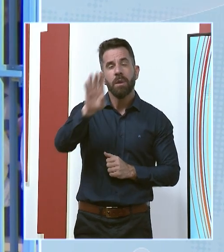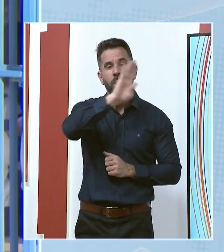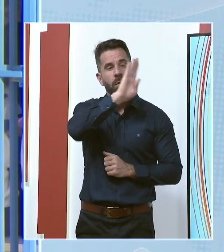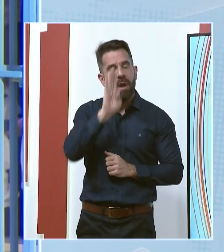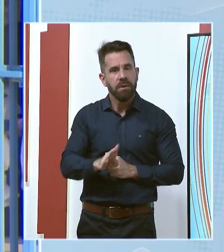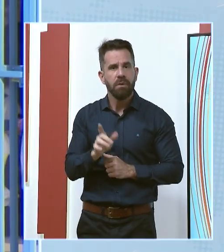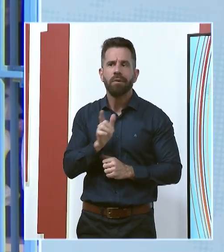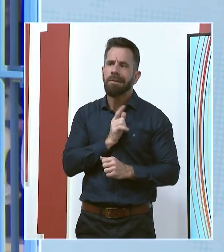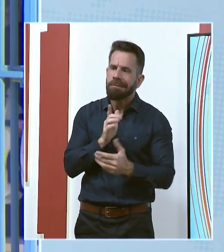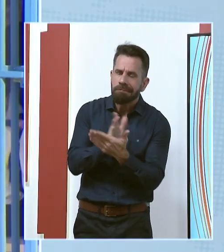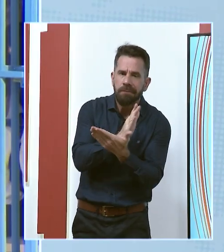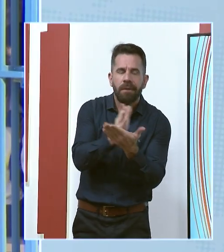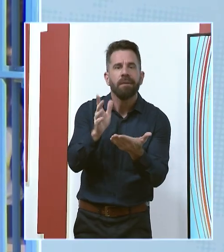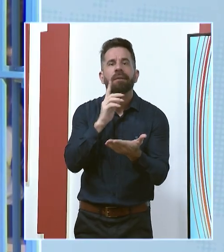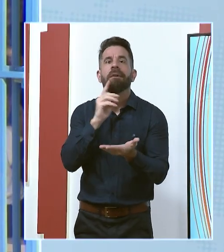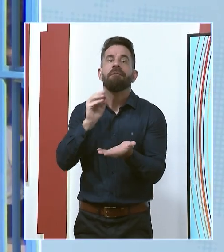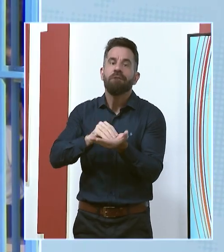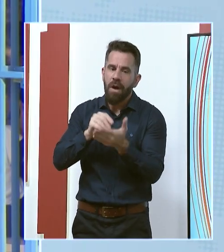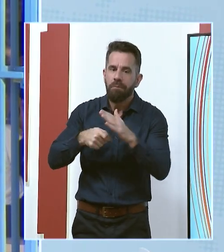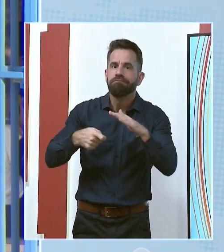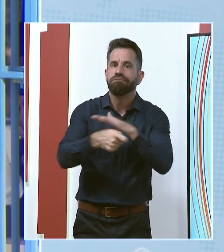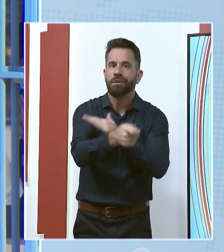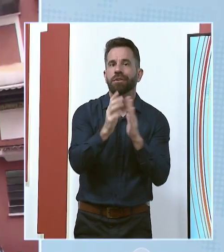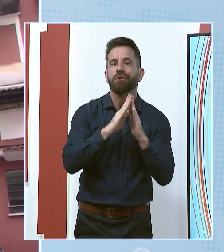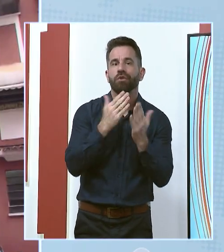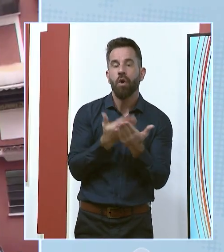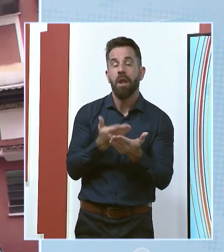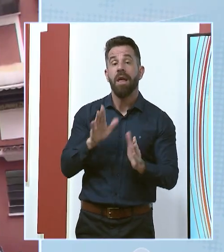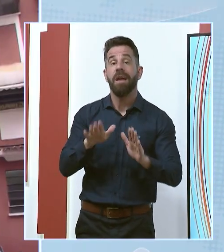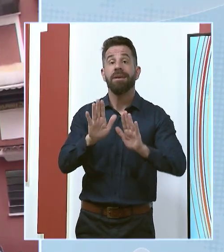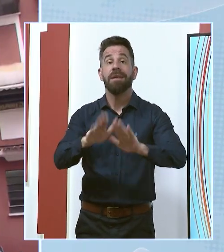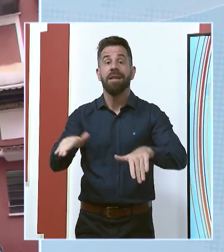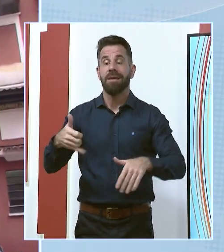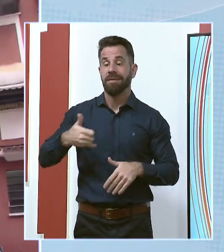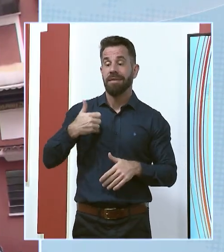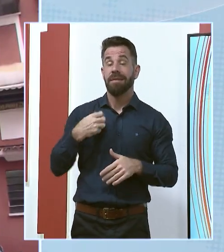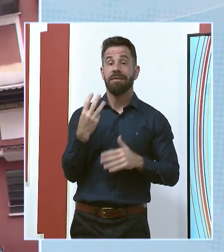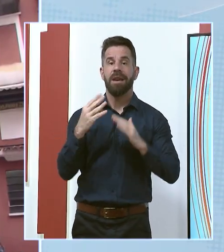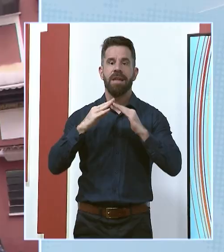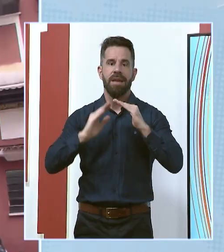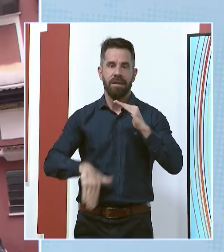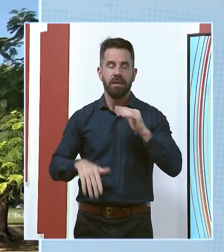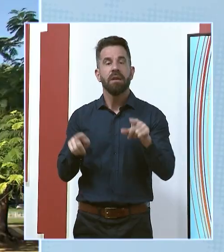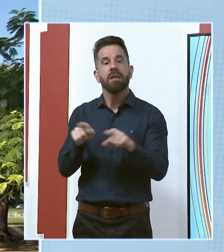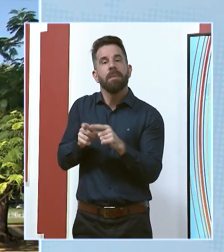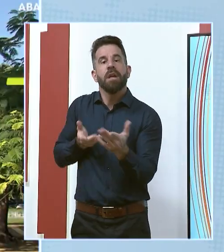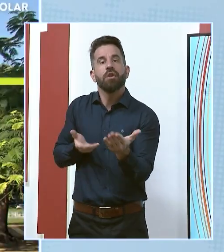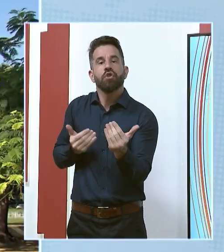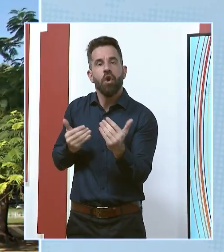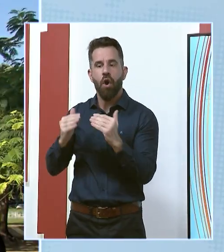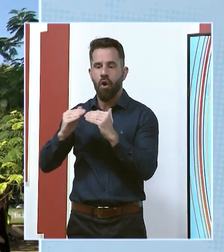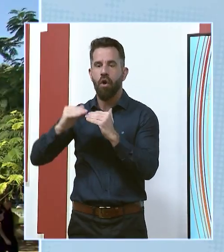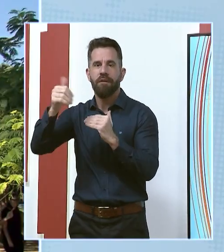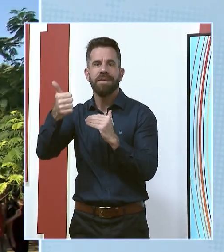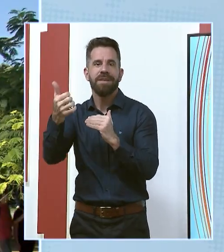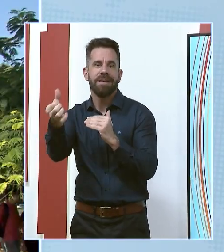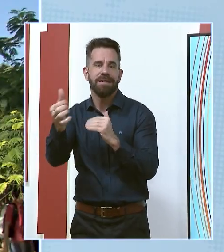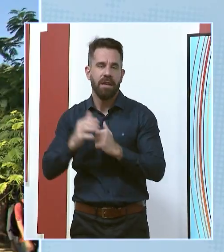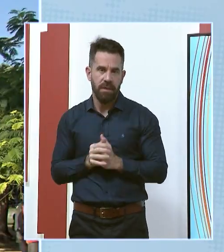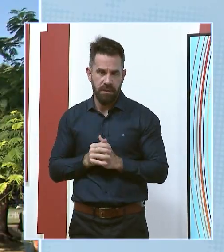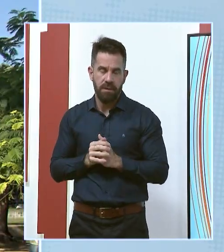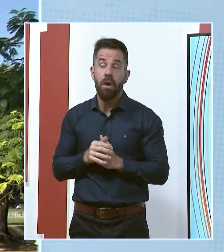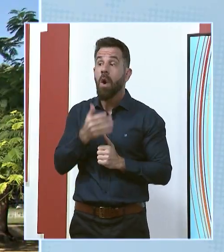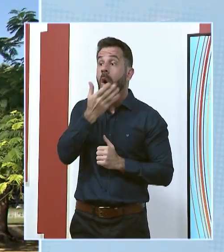frequência escolar estão entre as crianças com menos de 3 anos e entre os jovens depois dos 16 anos. No caso dos homens, mais